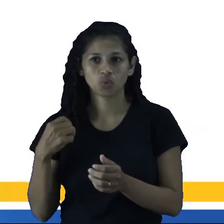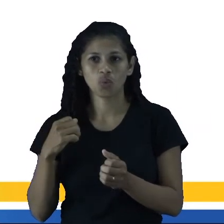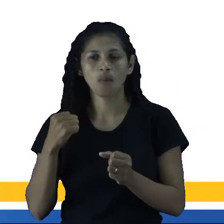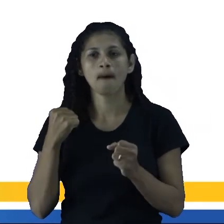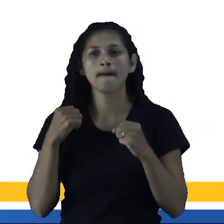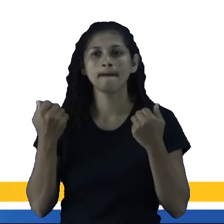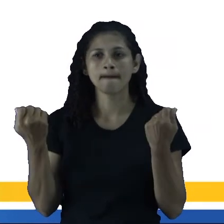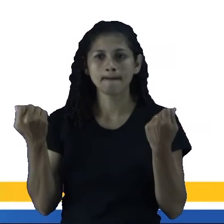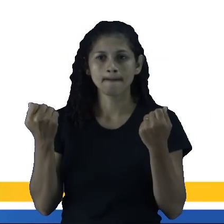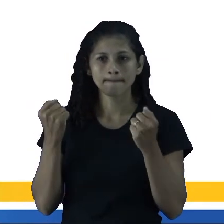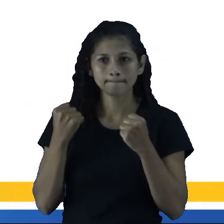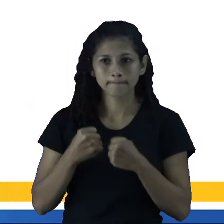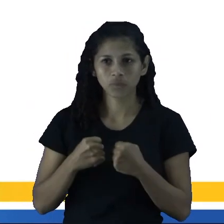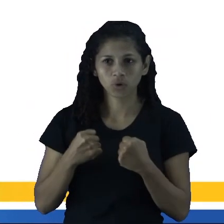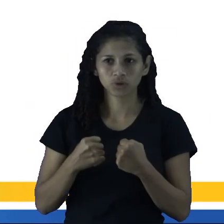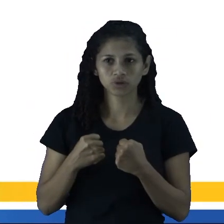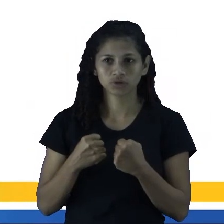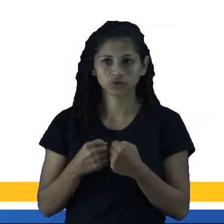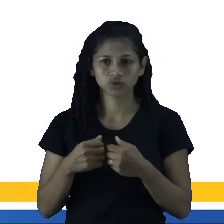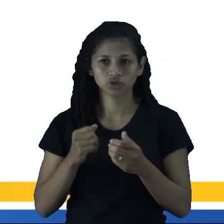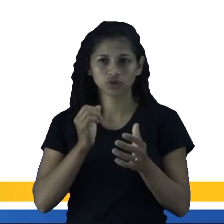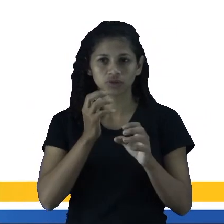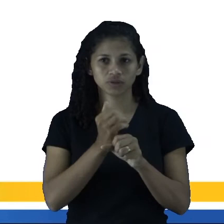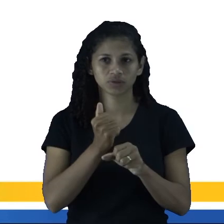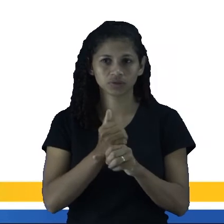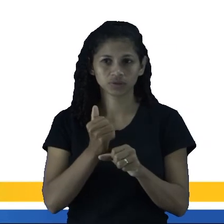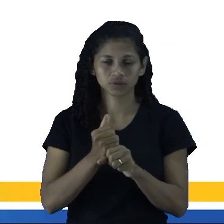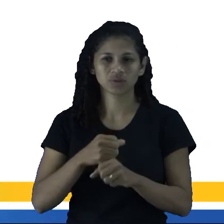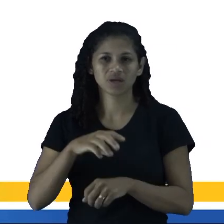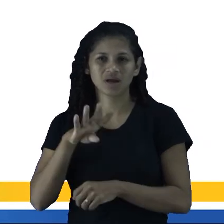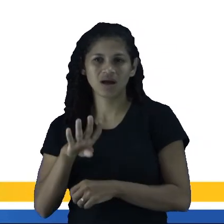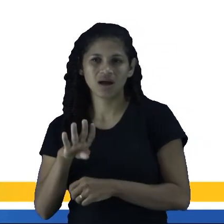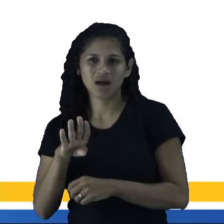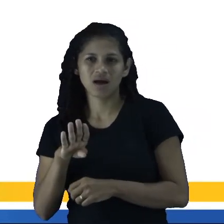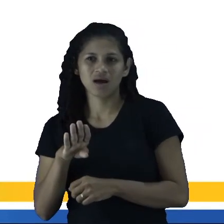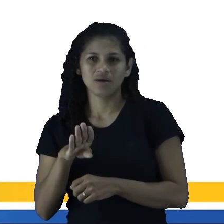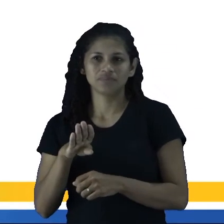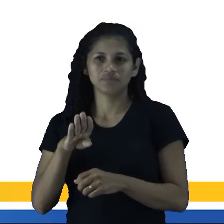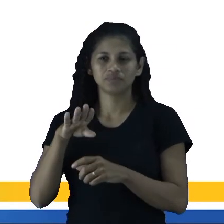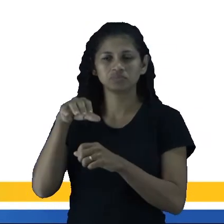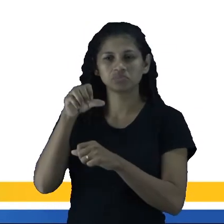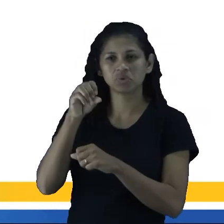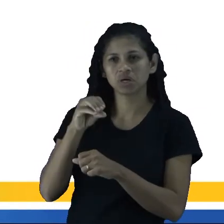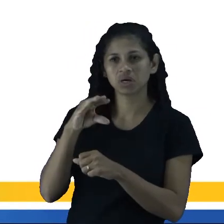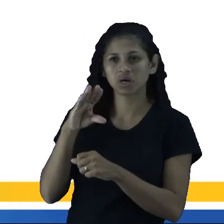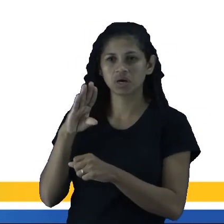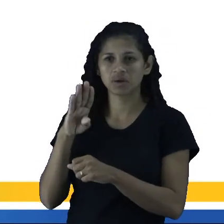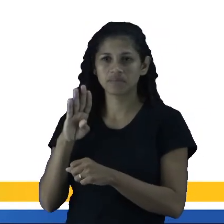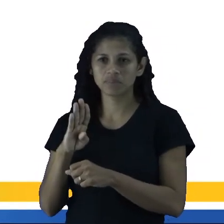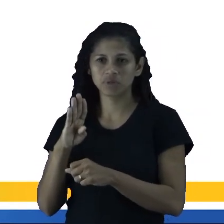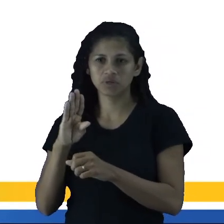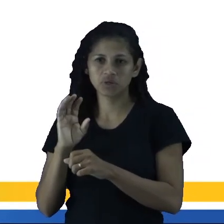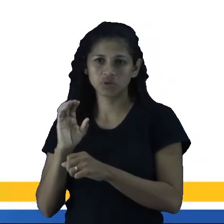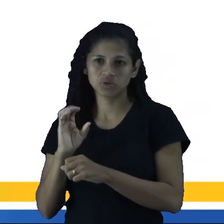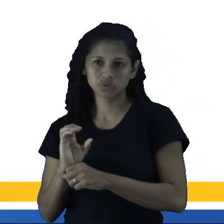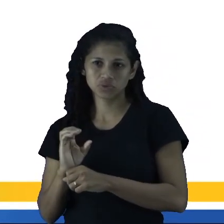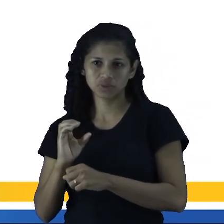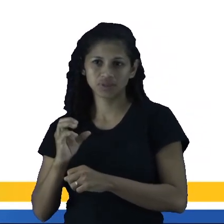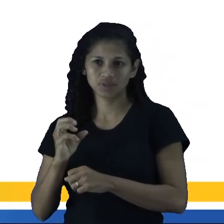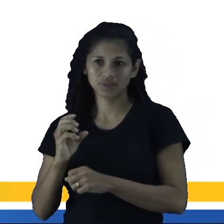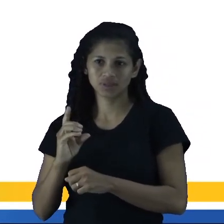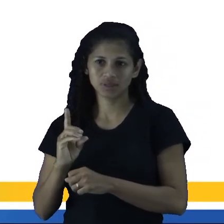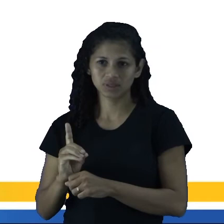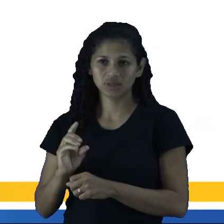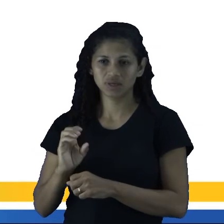Combinação e arranjo, respectivamente. Arranjo e combinação, respectivamente. Arranjo e permutação, respectivamente,